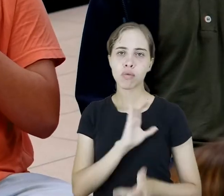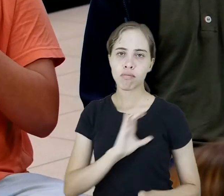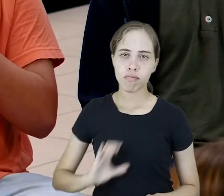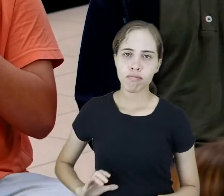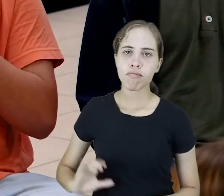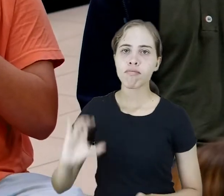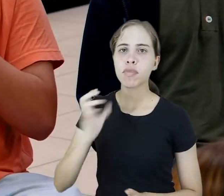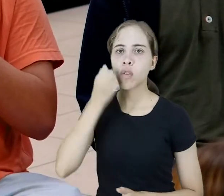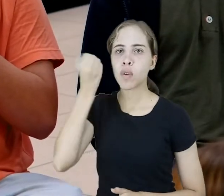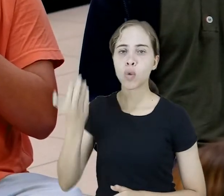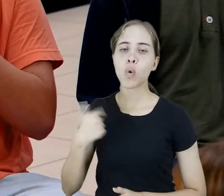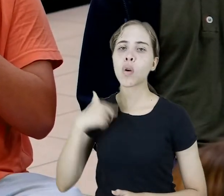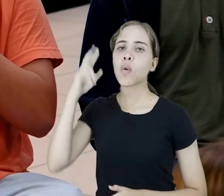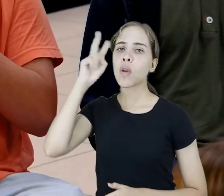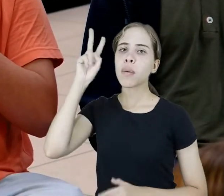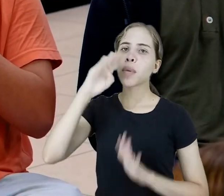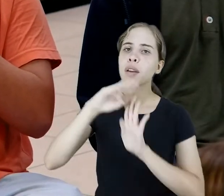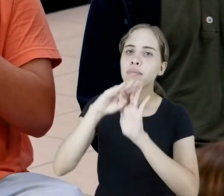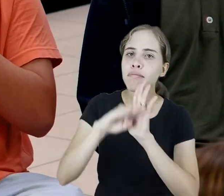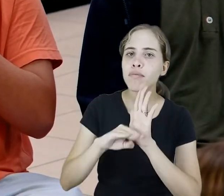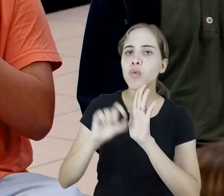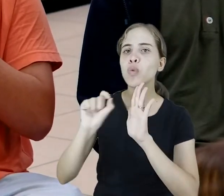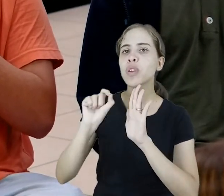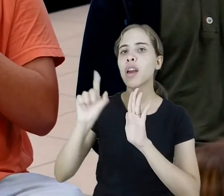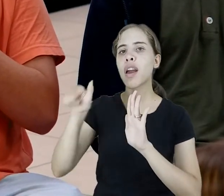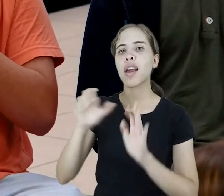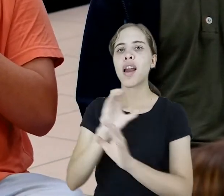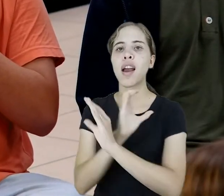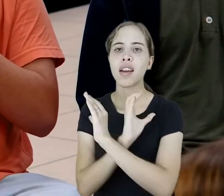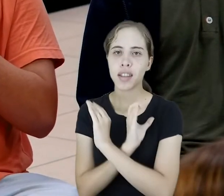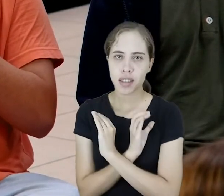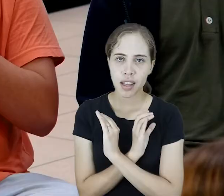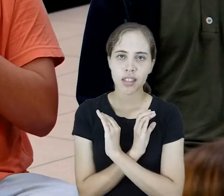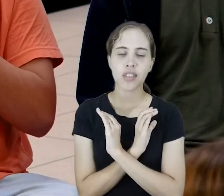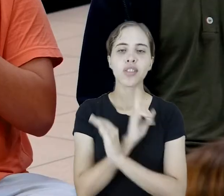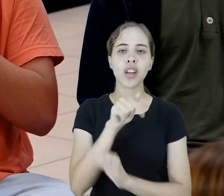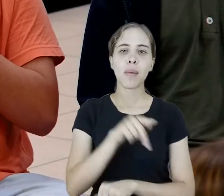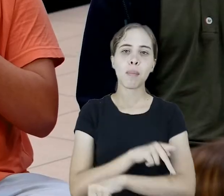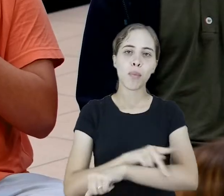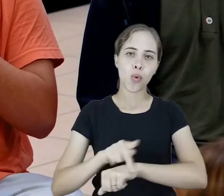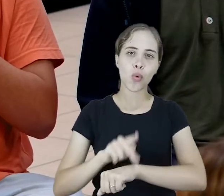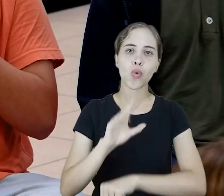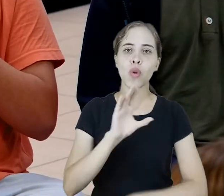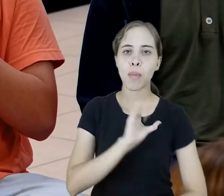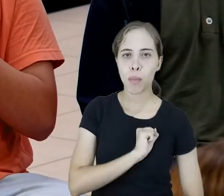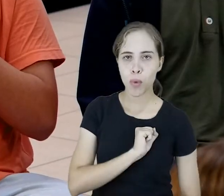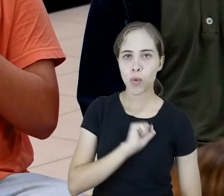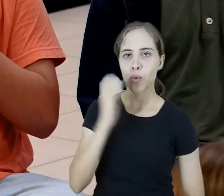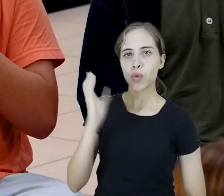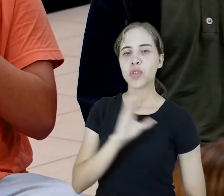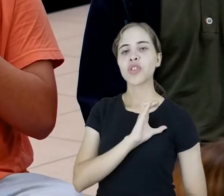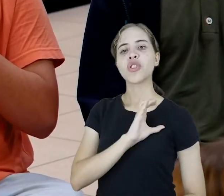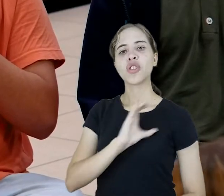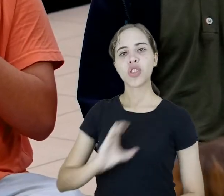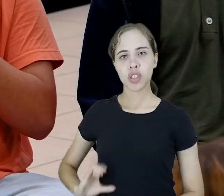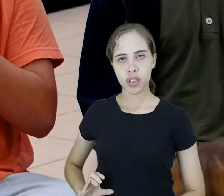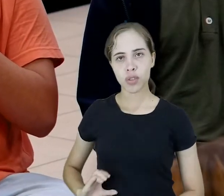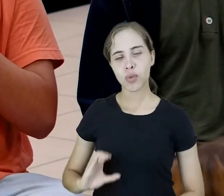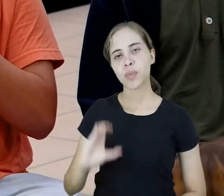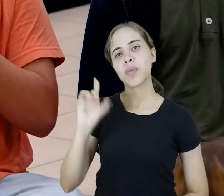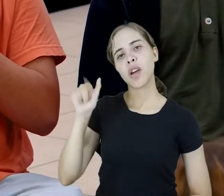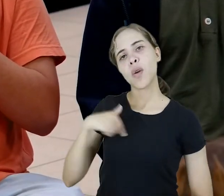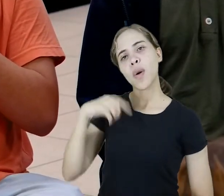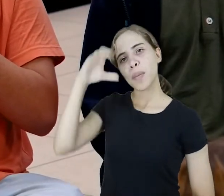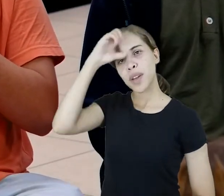princípio valioso, que é a caridade, que é o puro amor de Cristo. Eu pude me lembrar que eu aprendi isso no